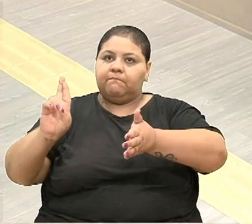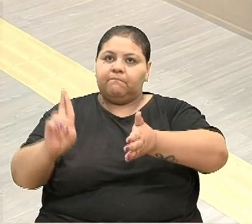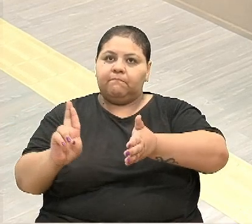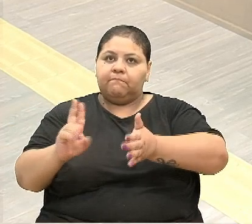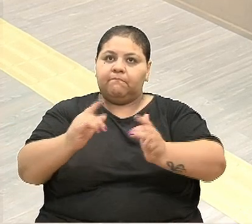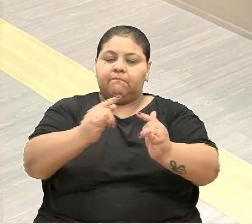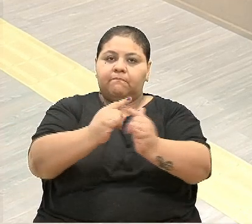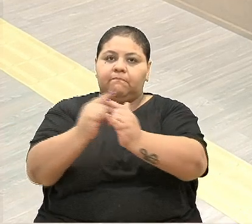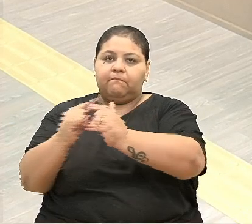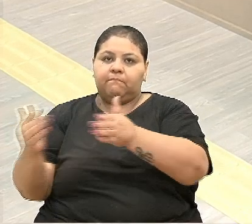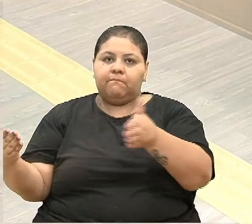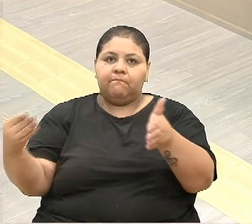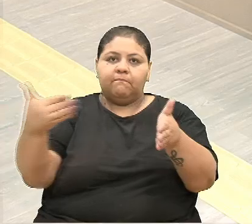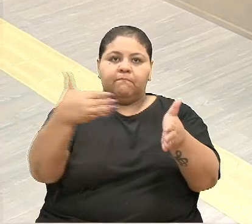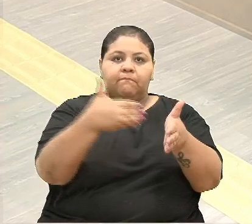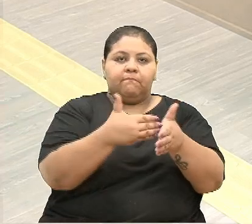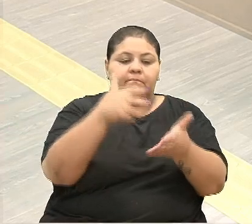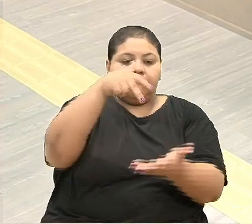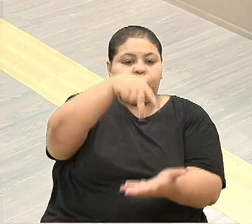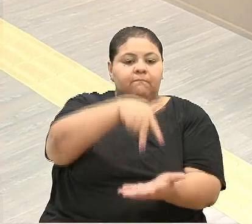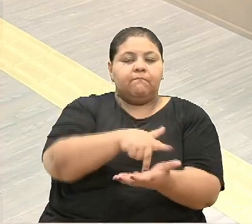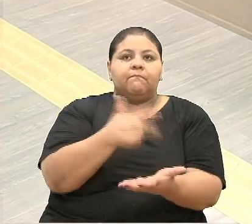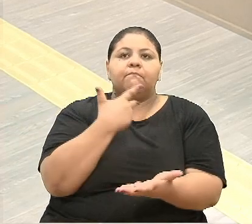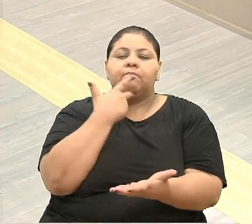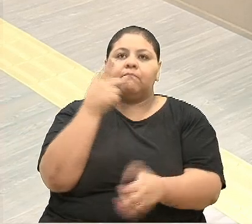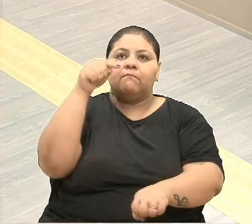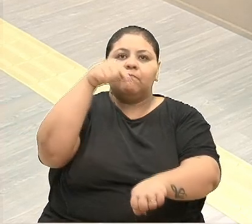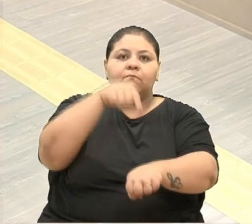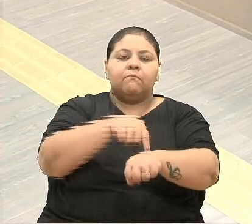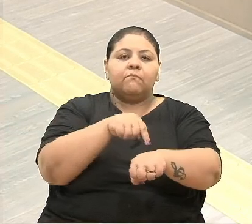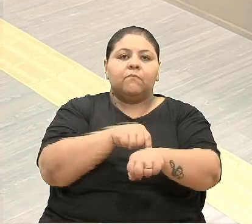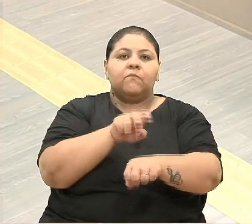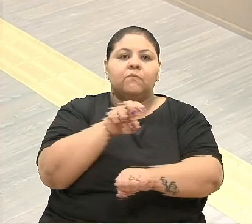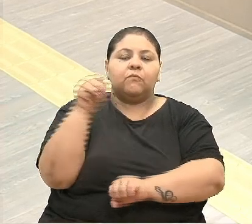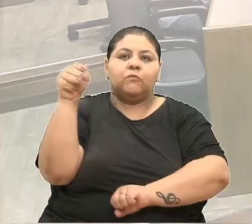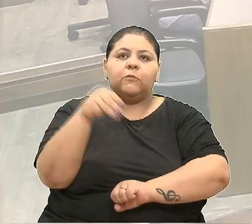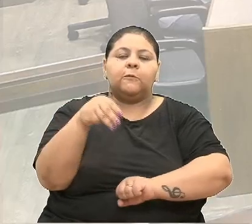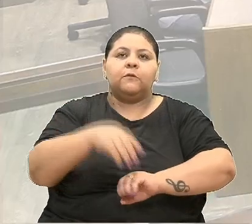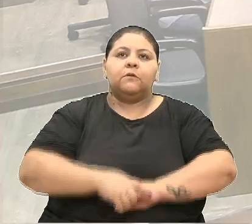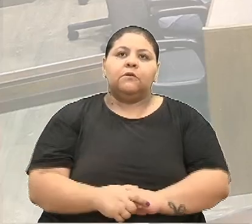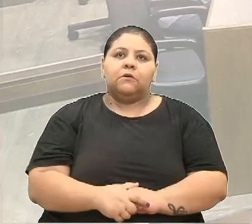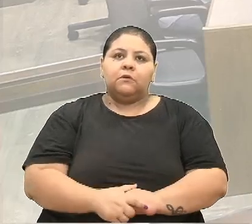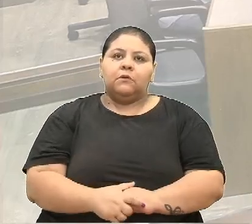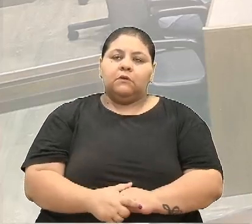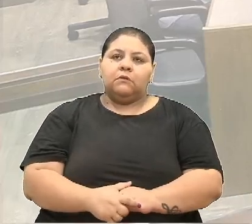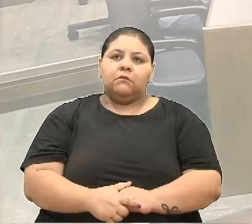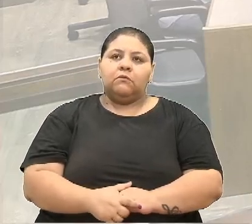Serviços de Saúde até a tribuna para a manifestação pelo tempo de até 5 minutos.